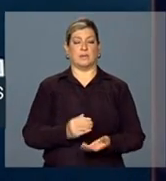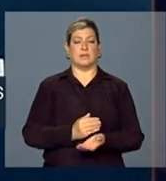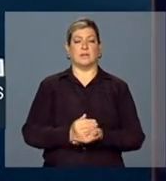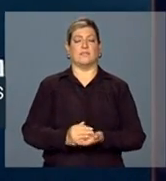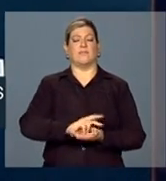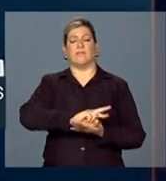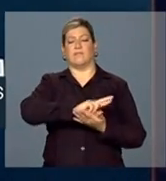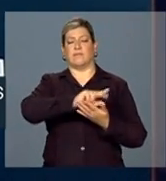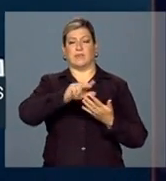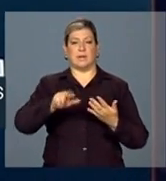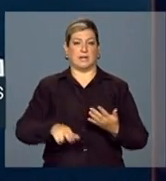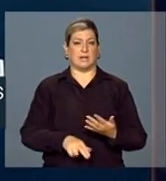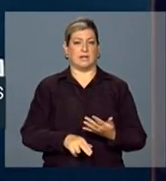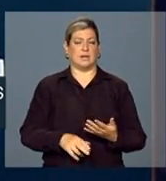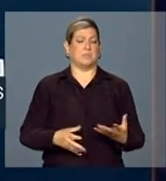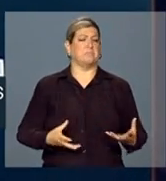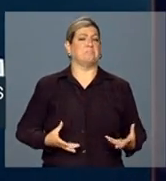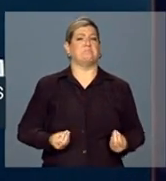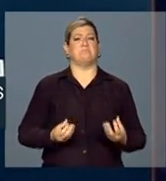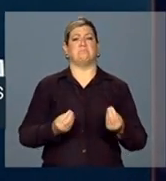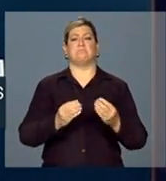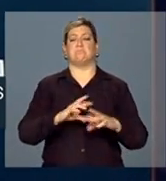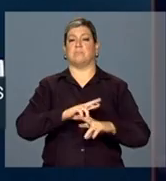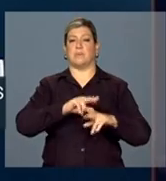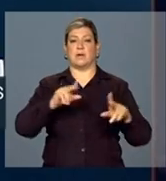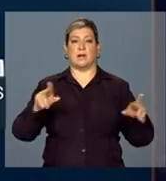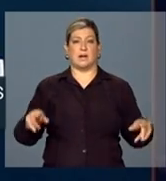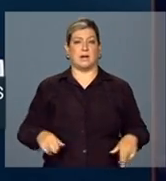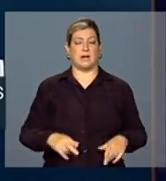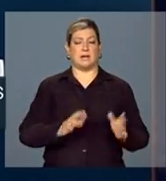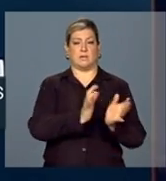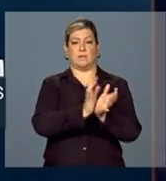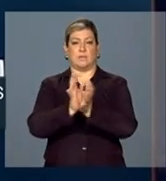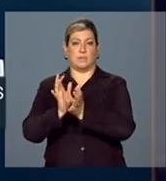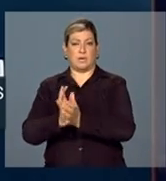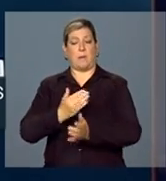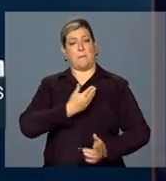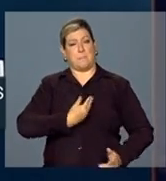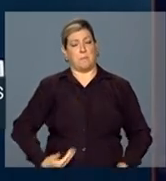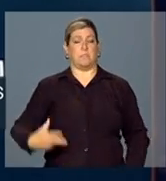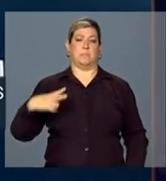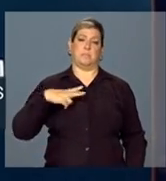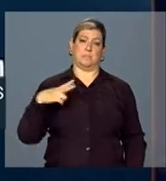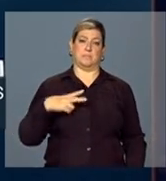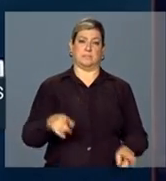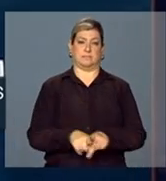várias, de múltiplas instituições privadas e públicas.